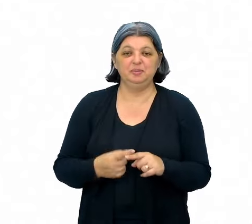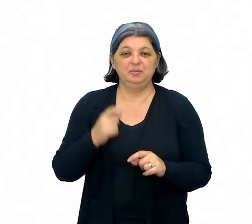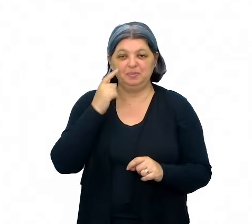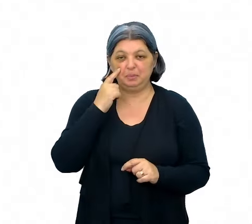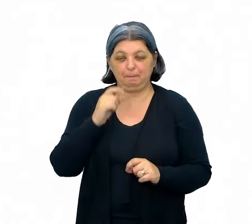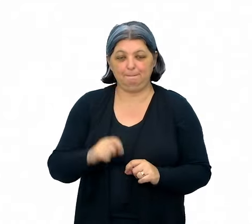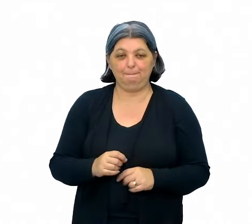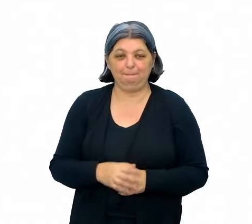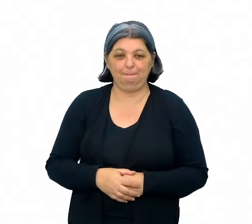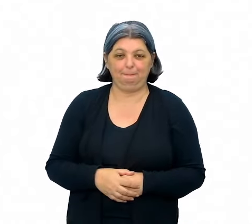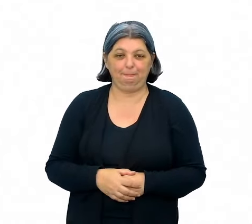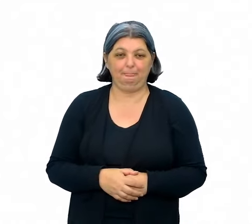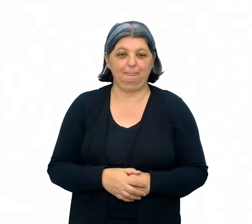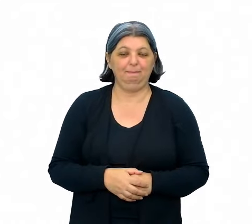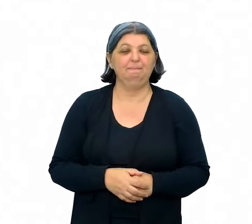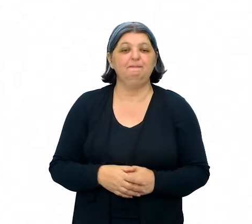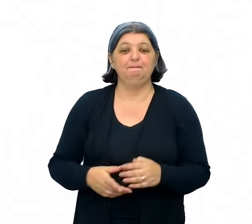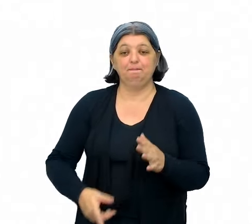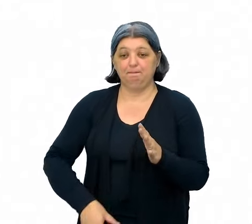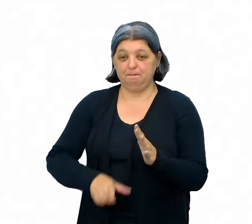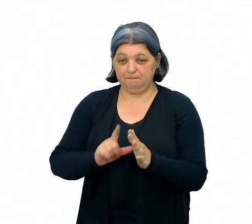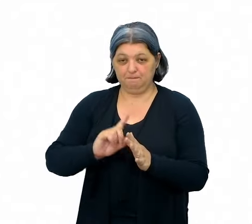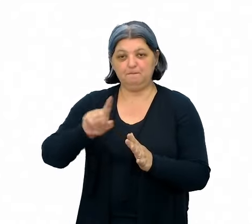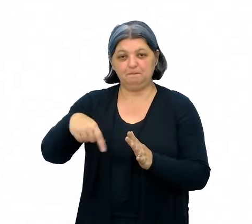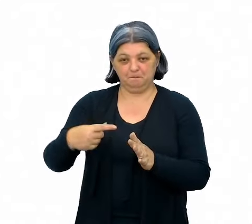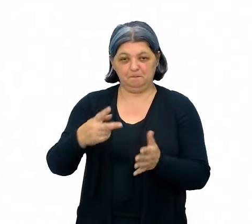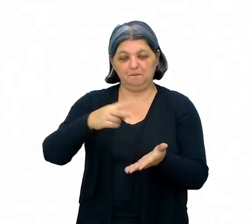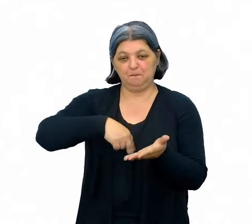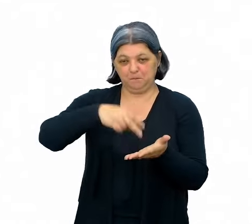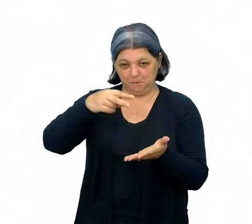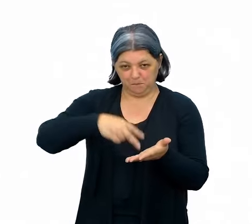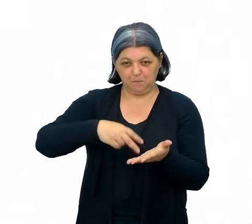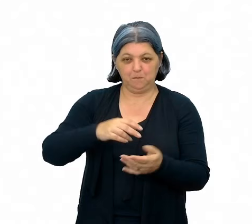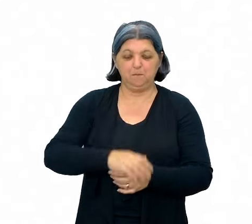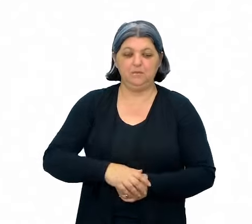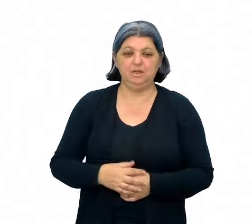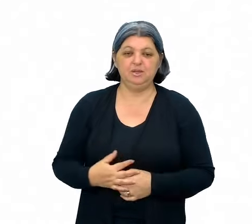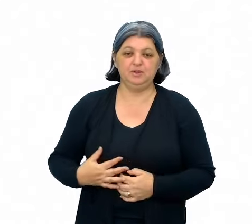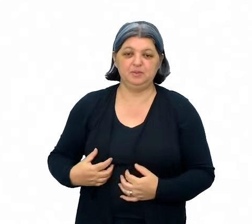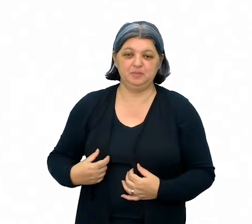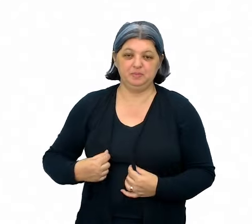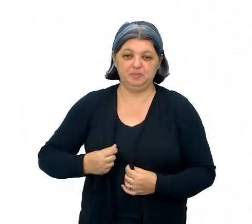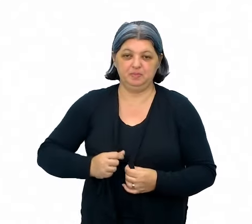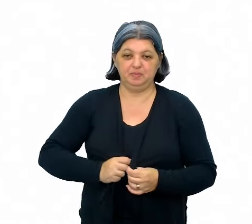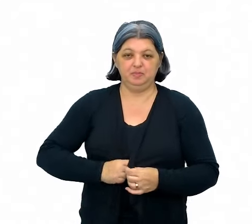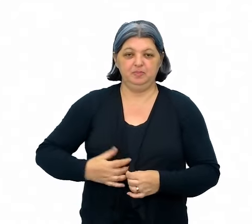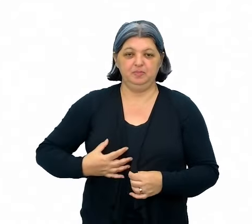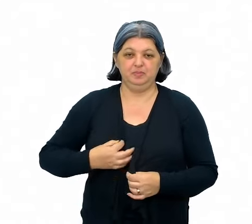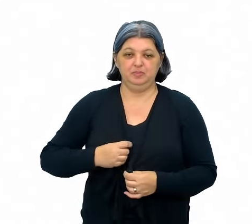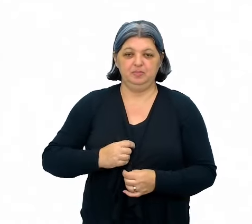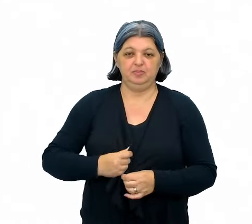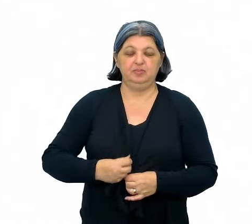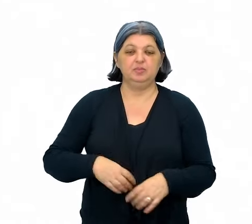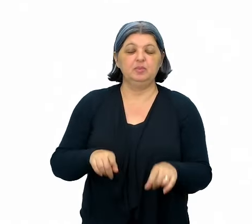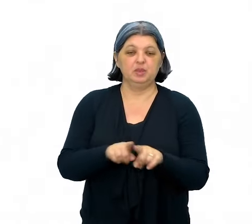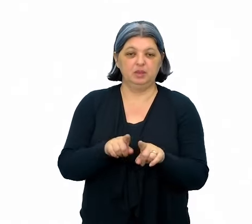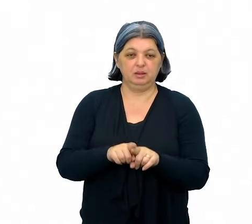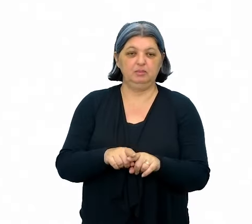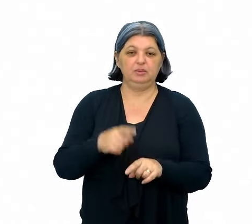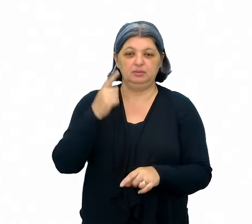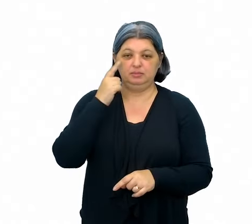inferências realizadas antes e durante a leitura do gênero textual, para que ela